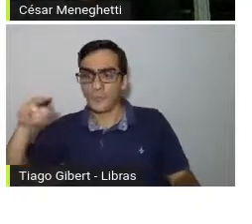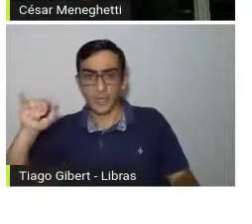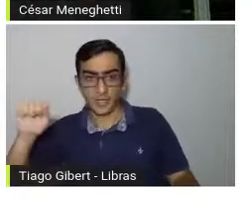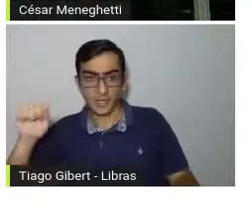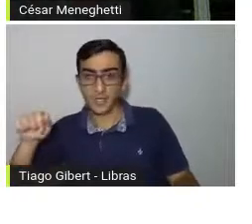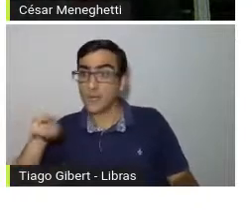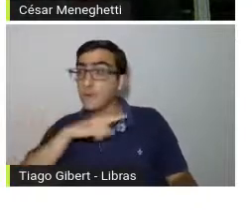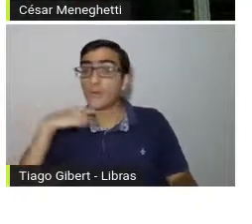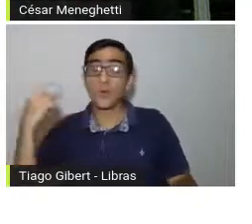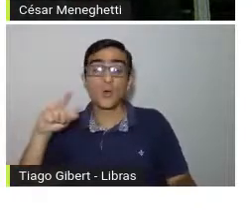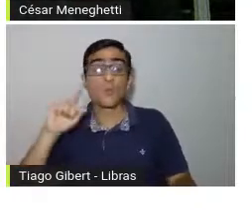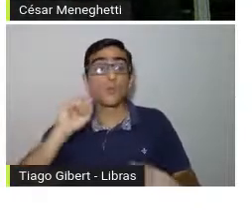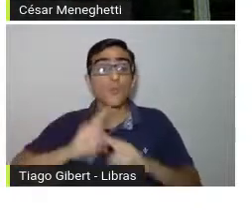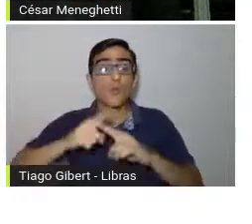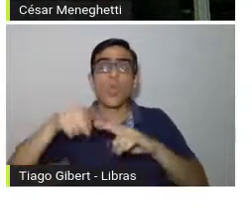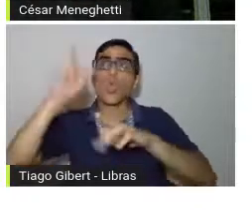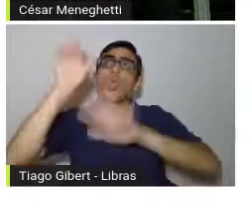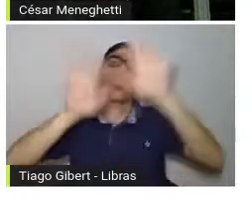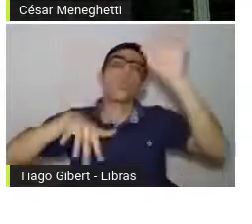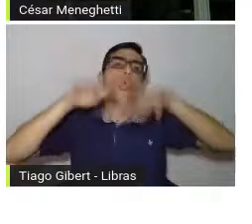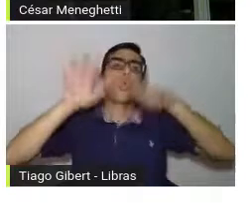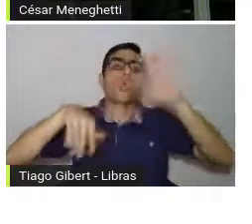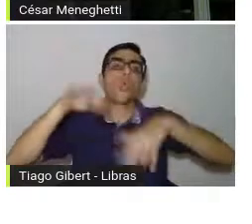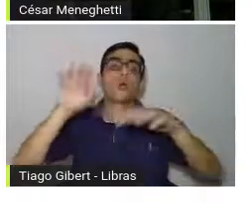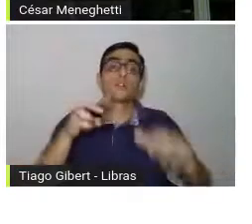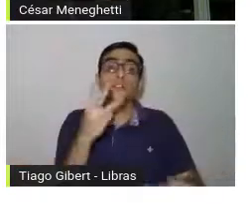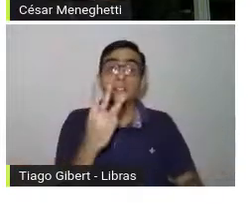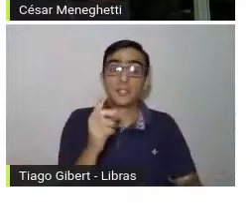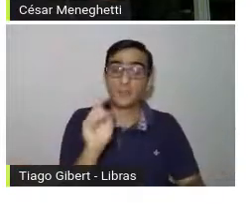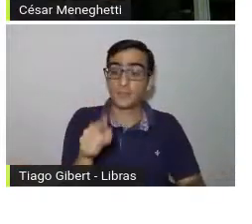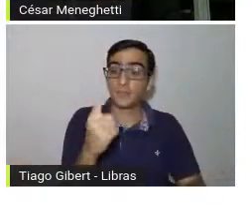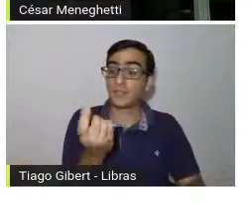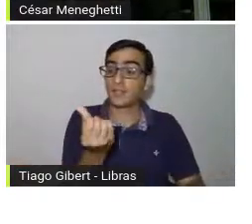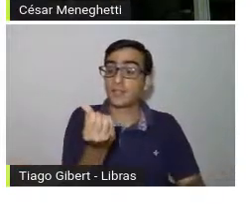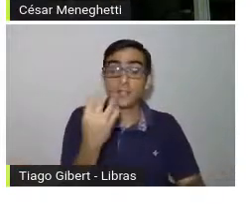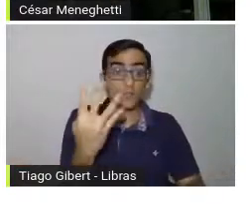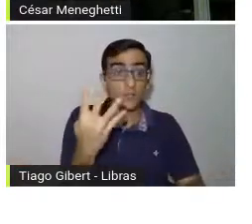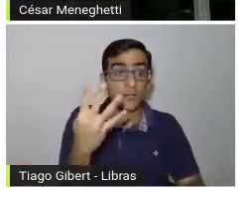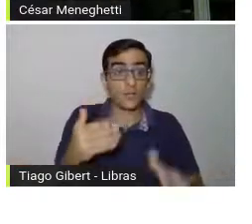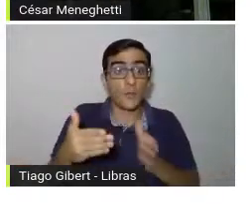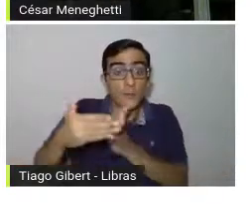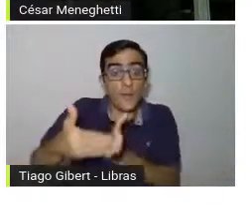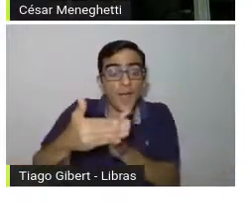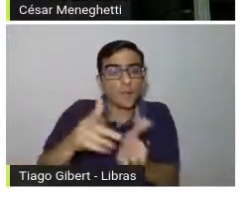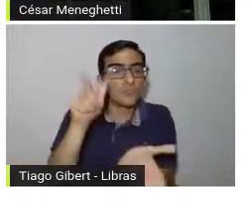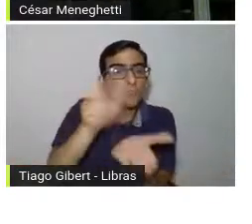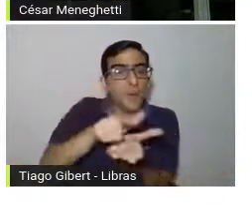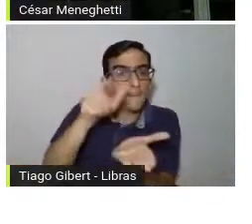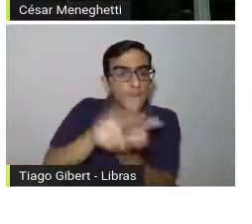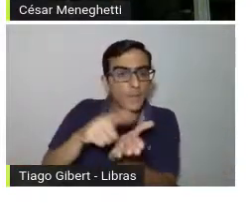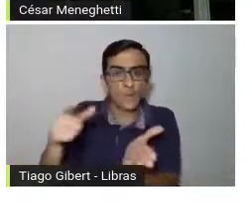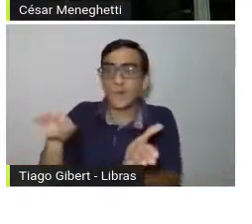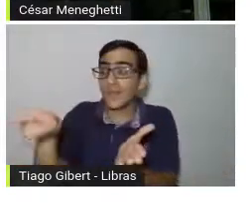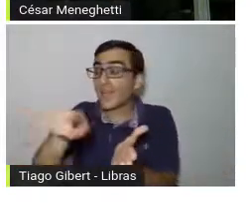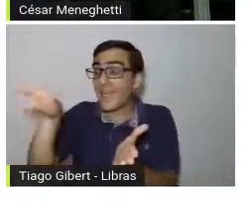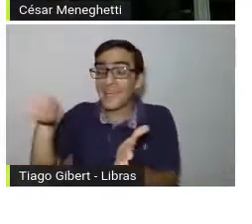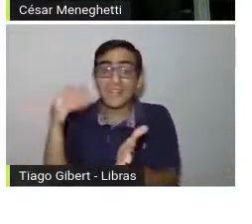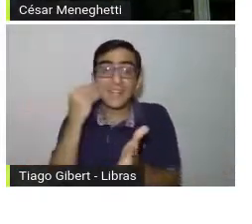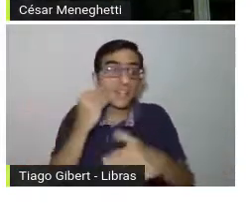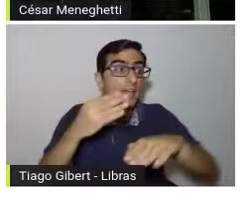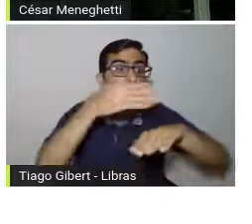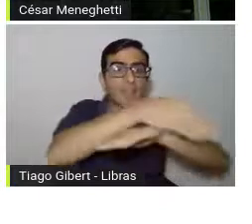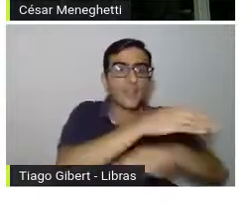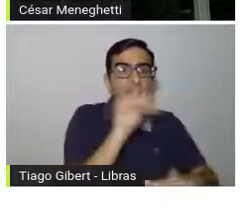Afogados. E eles fizeram 3.164 barquinhos. E aí me veio, eu